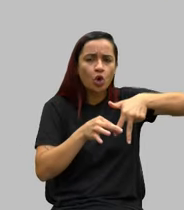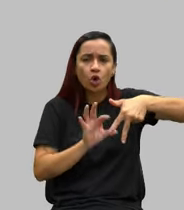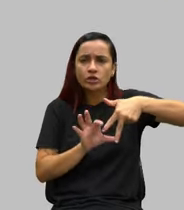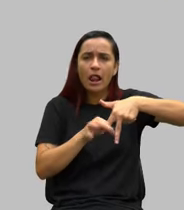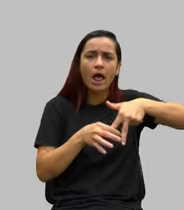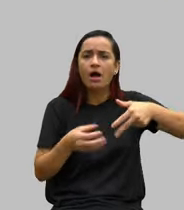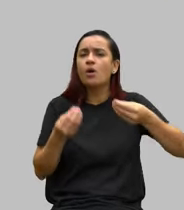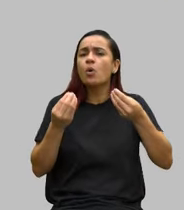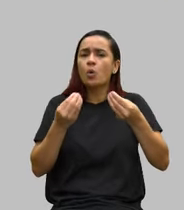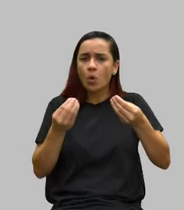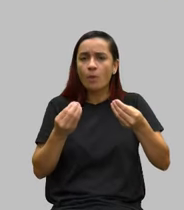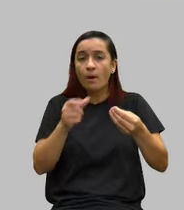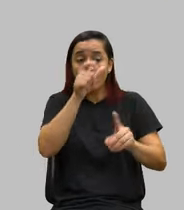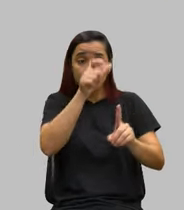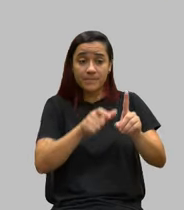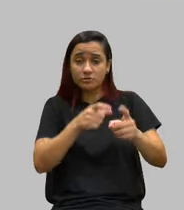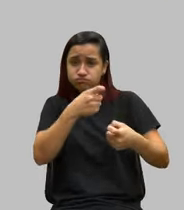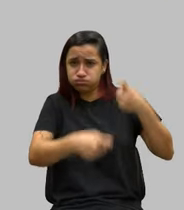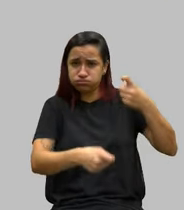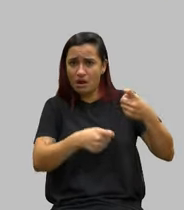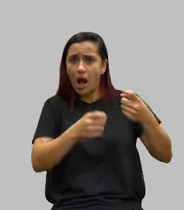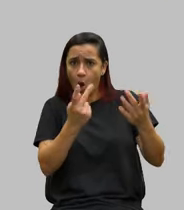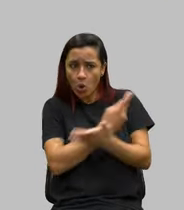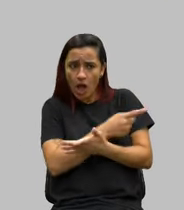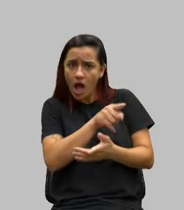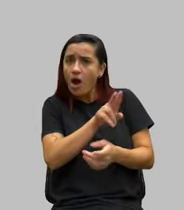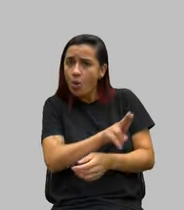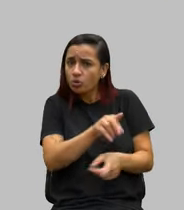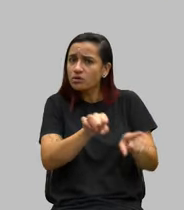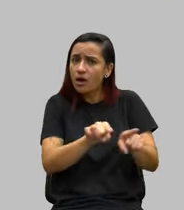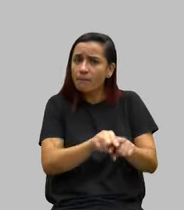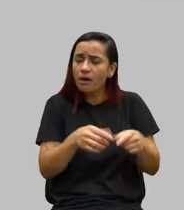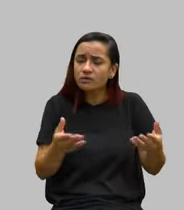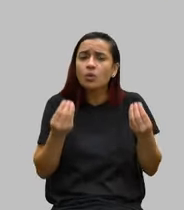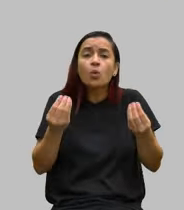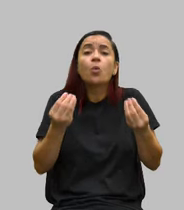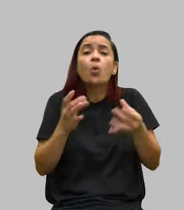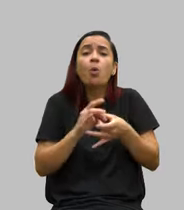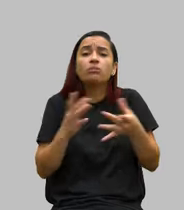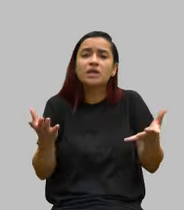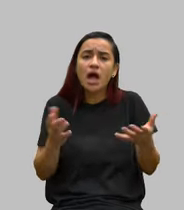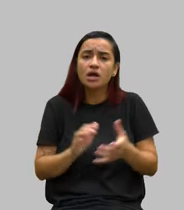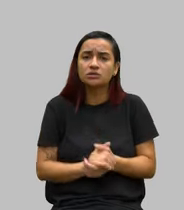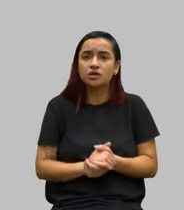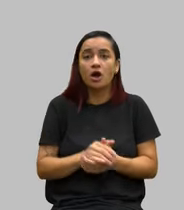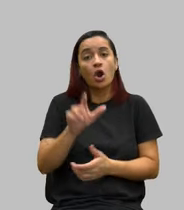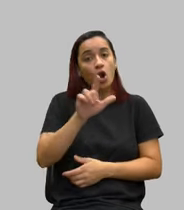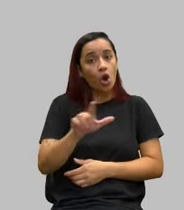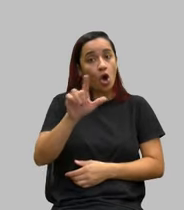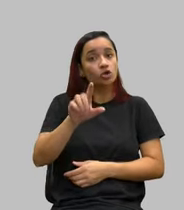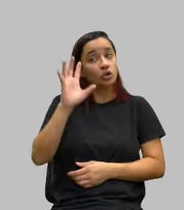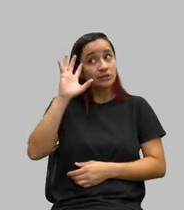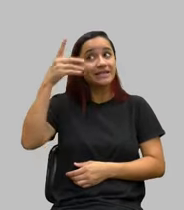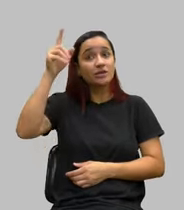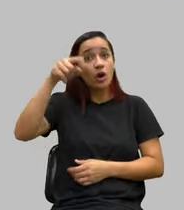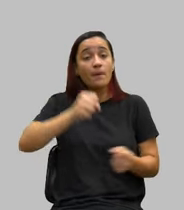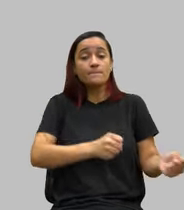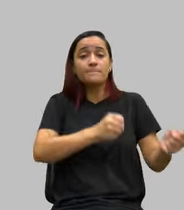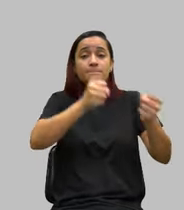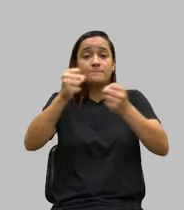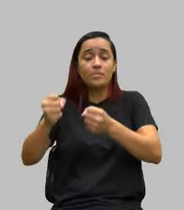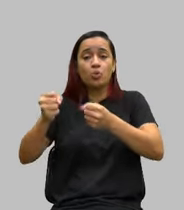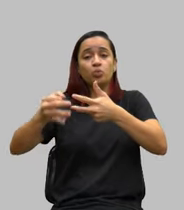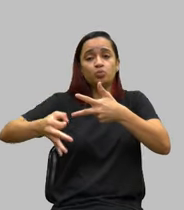deixa estuprador usar tornos leira então o seguinte é óbvio que a decisão é do Poder Judiciário sim